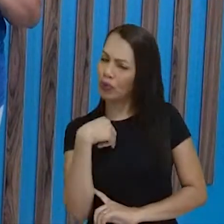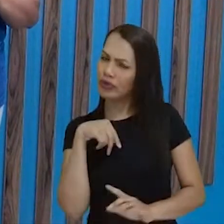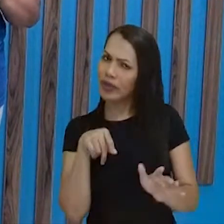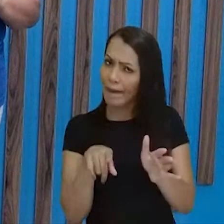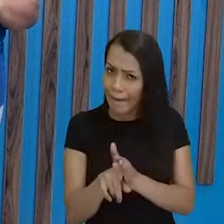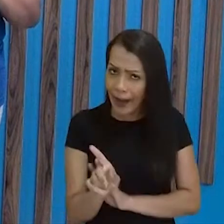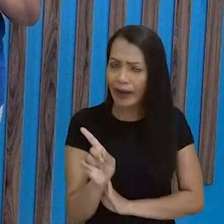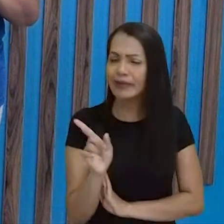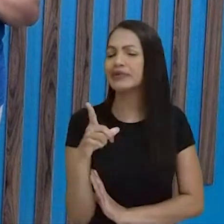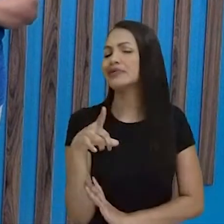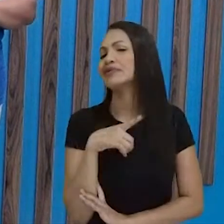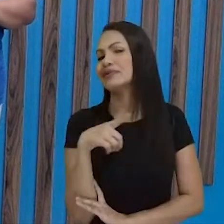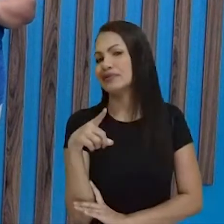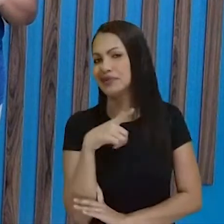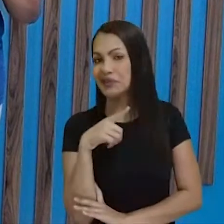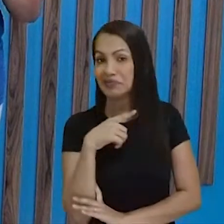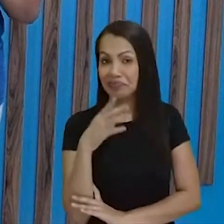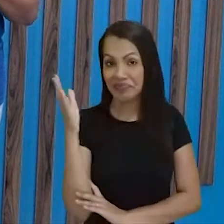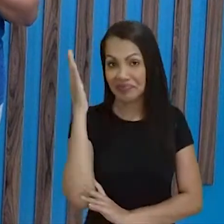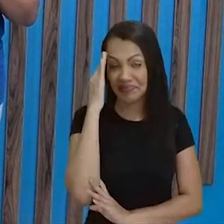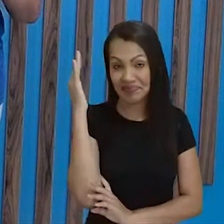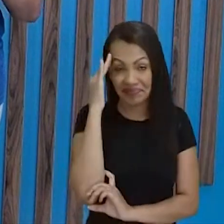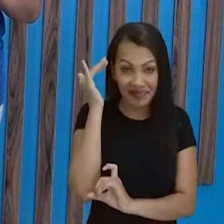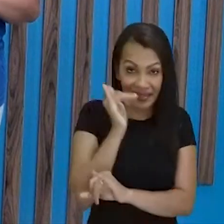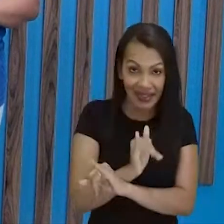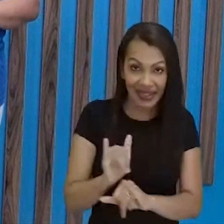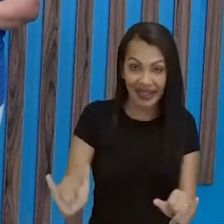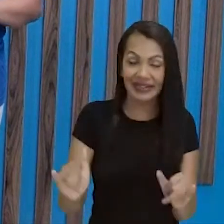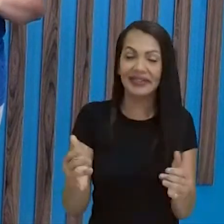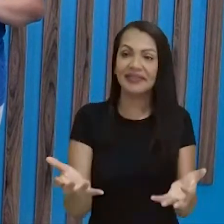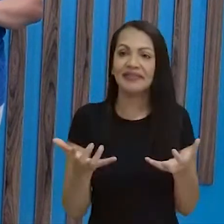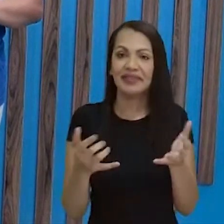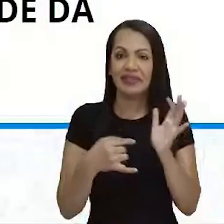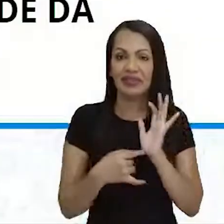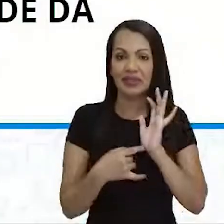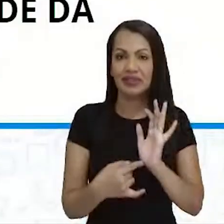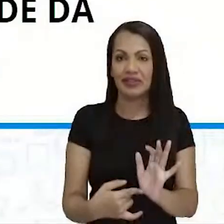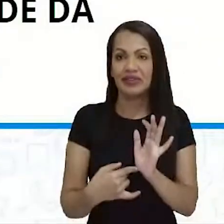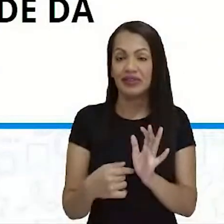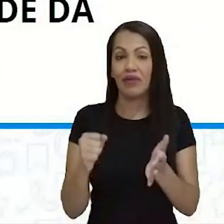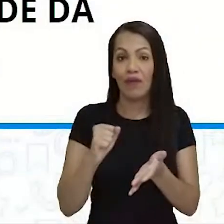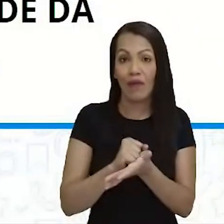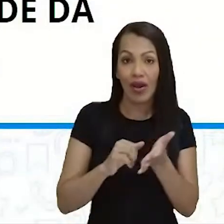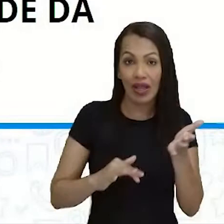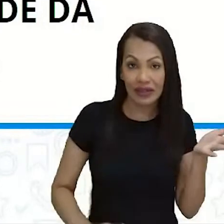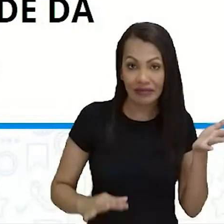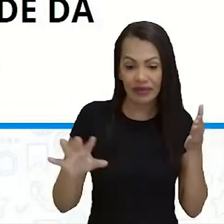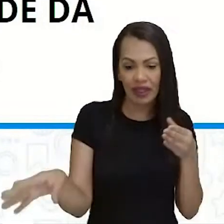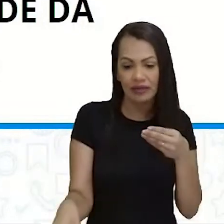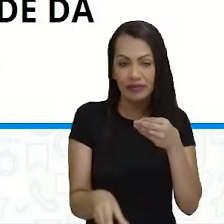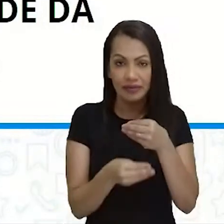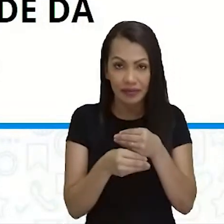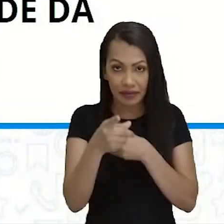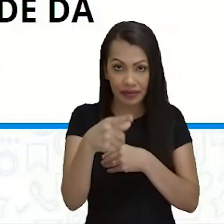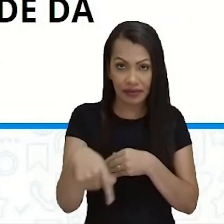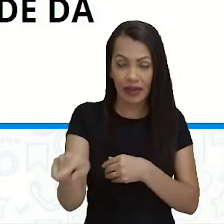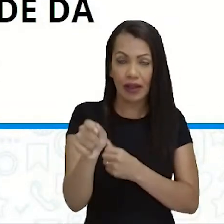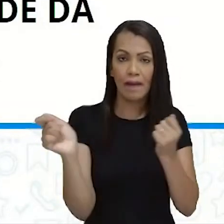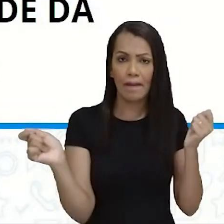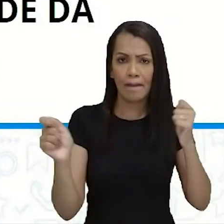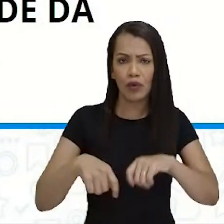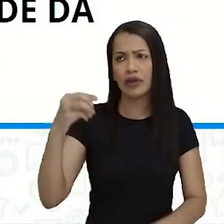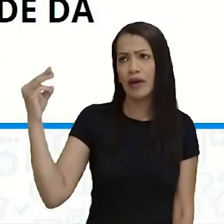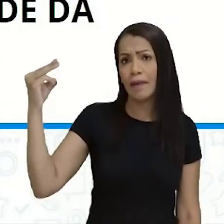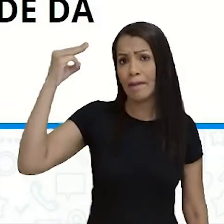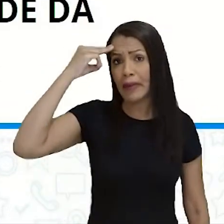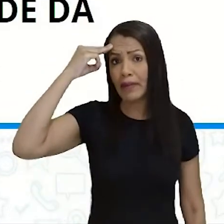bem direitinho a notícia. E aí, eu trouxe para vocês uma atividade complementar, para que a gente possa